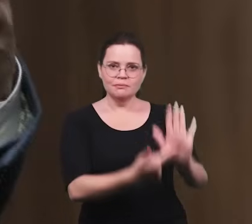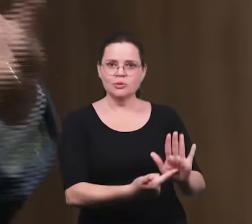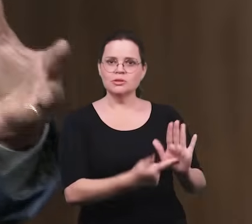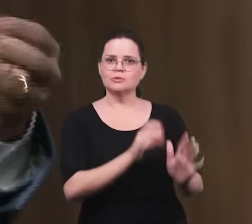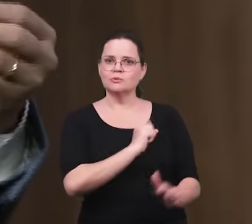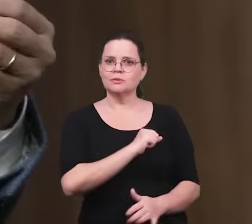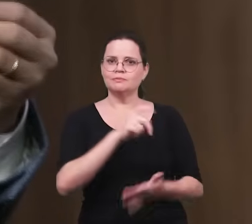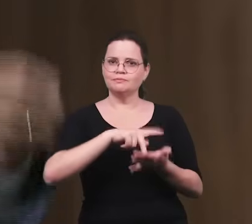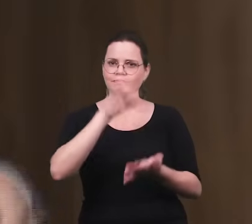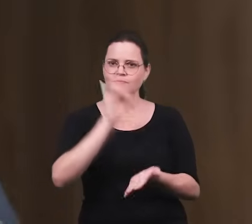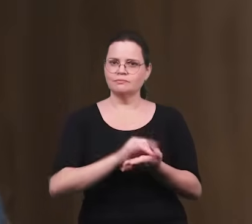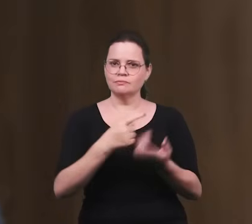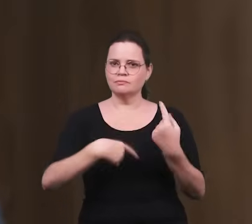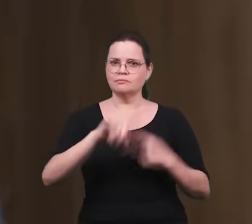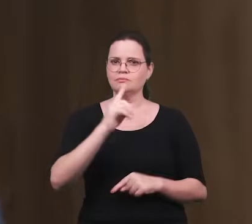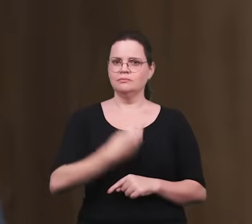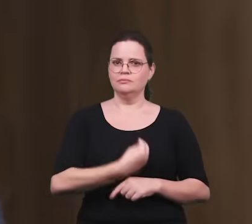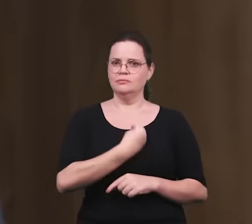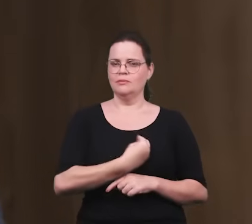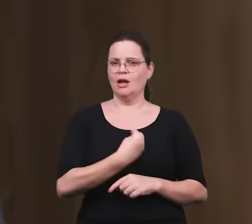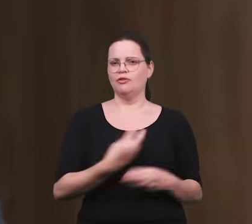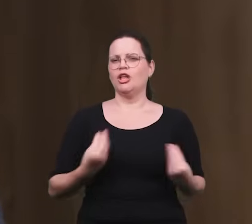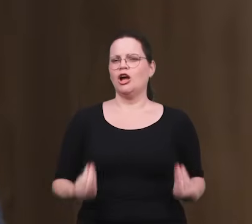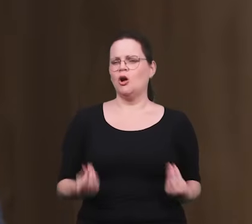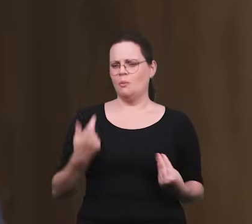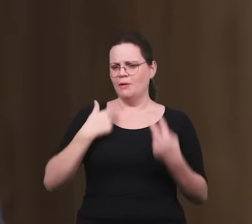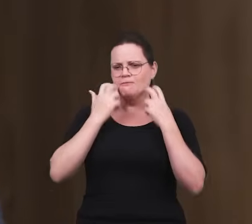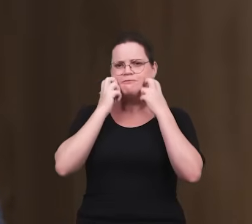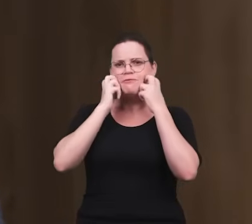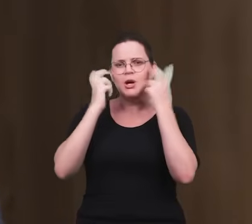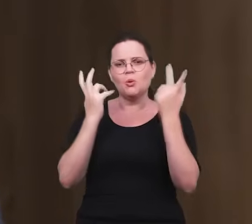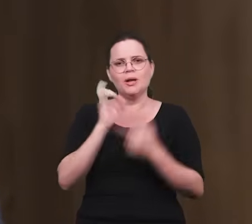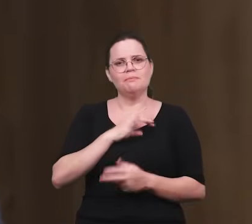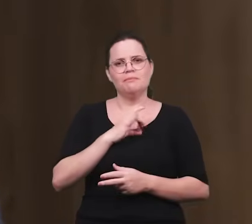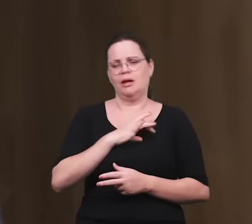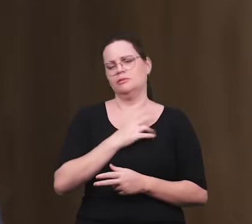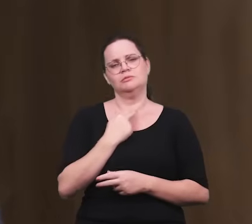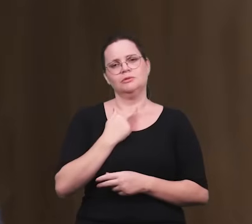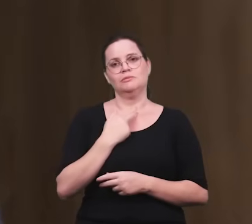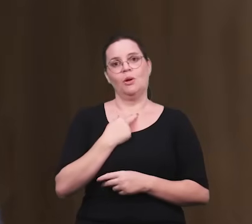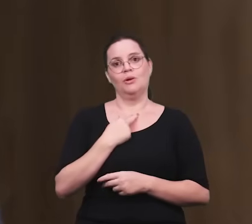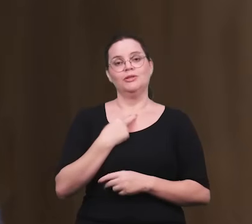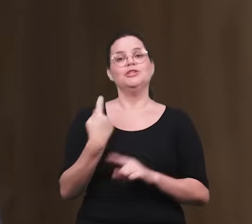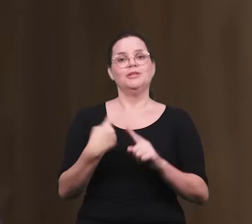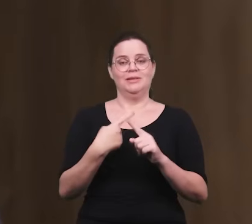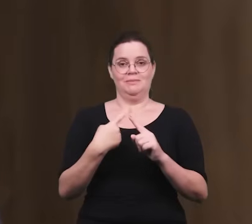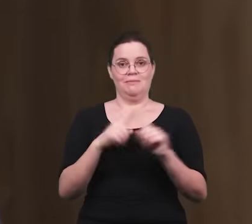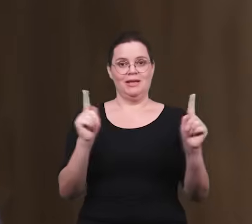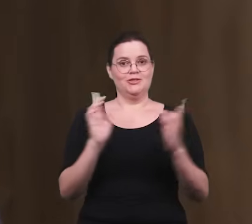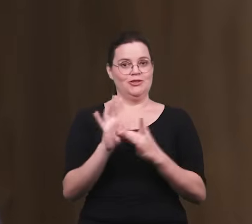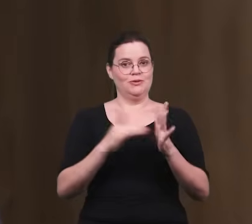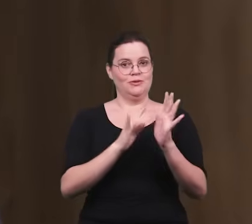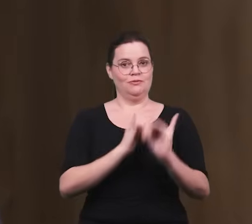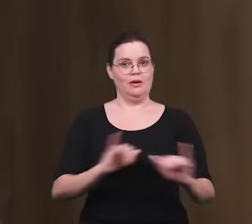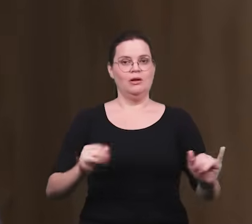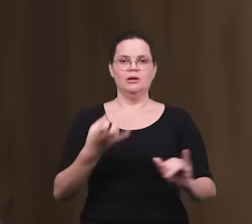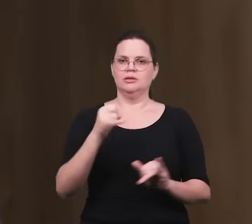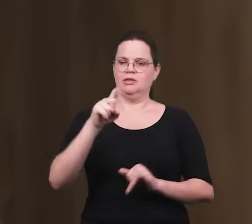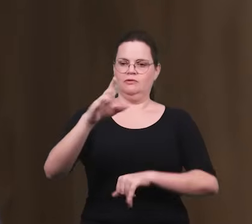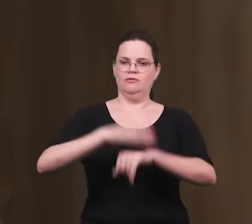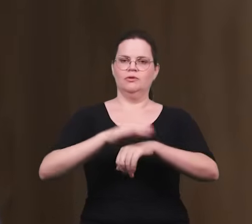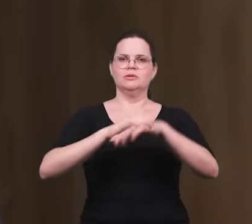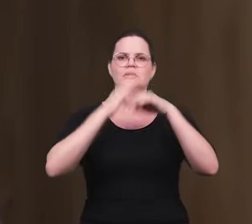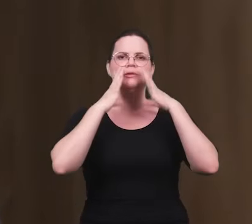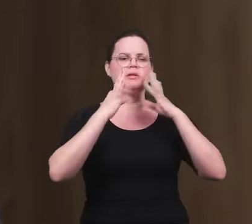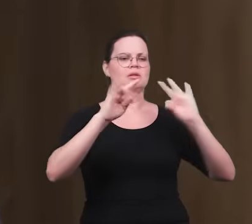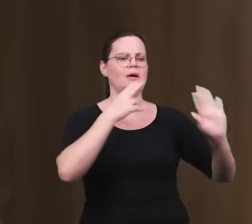que transforma o coração? E Jesus deixou isso muito claro. Aquele que me confessar diante dos homens, não